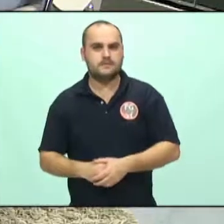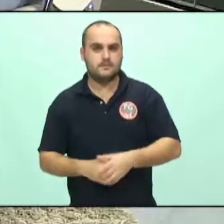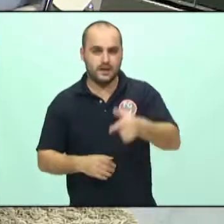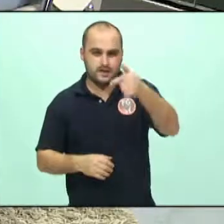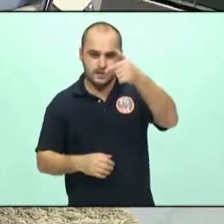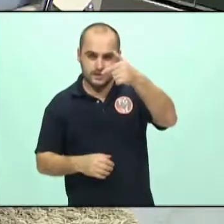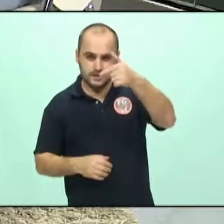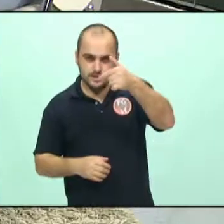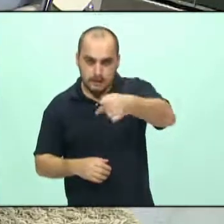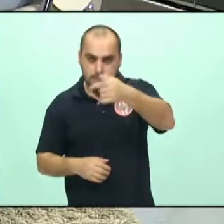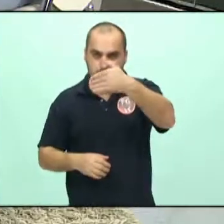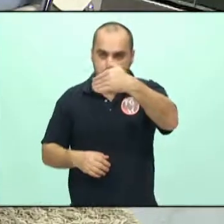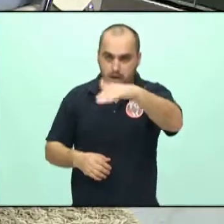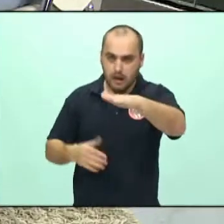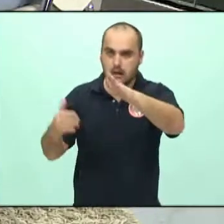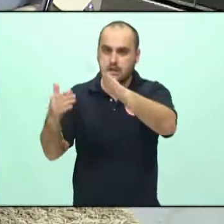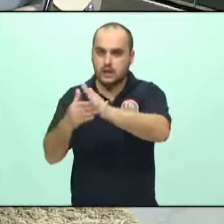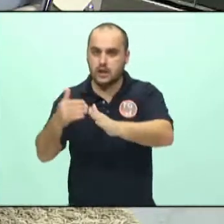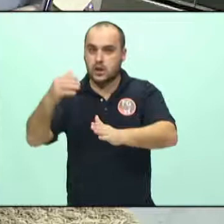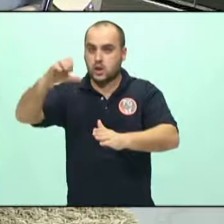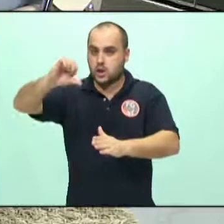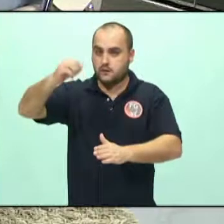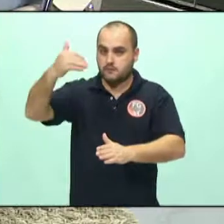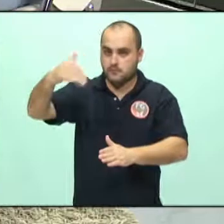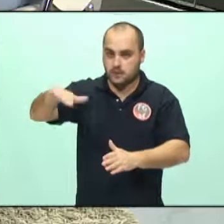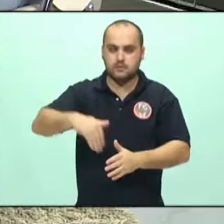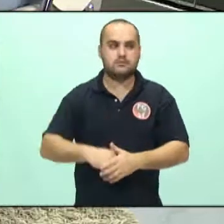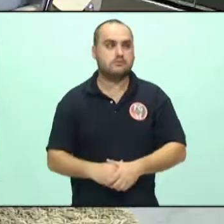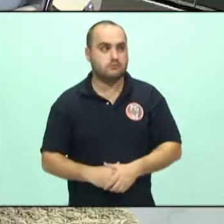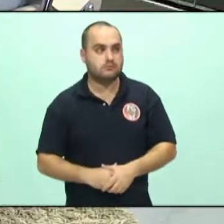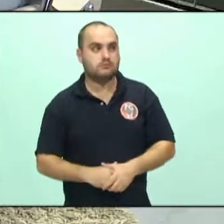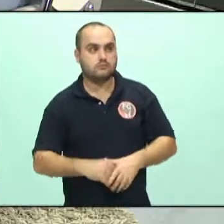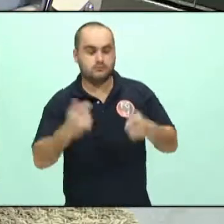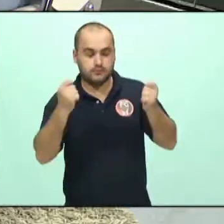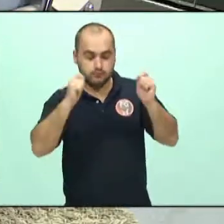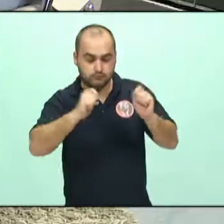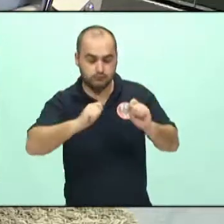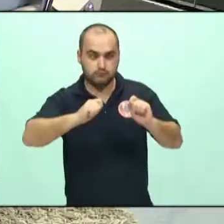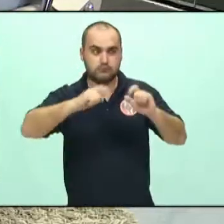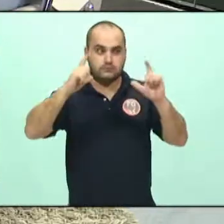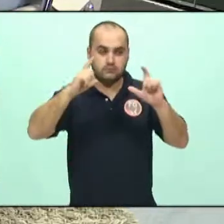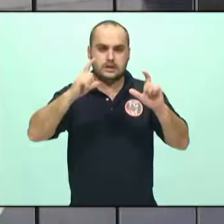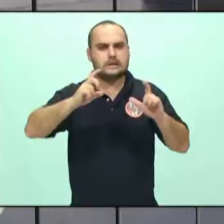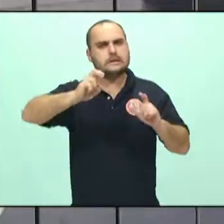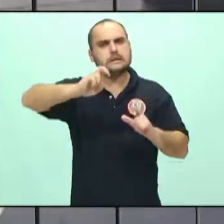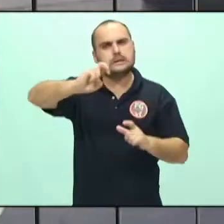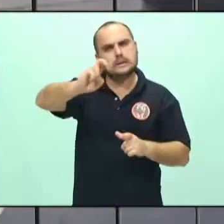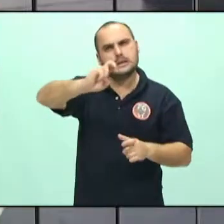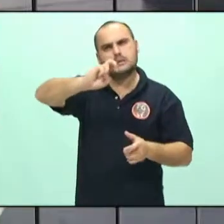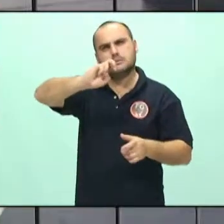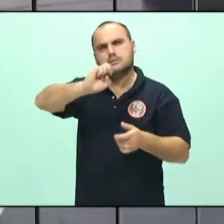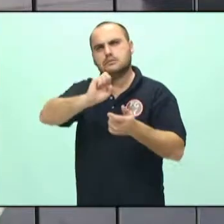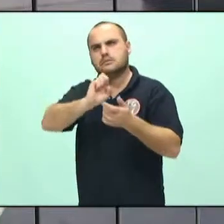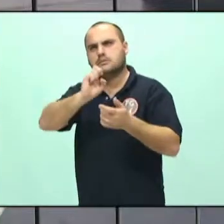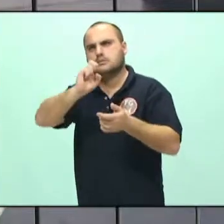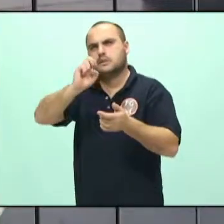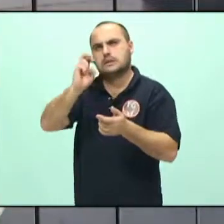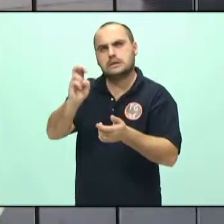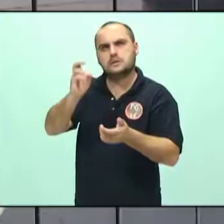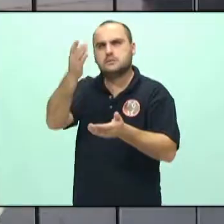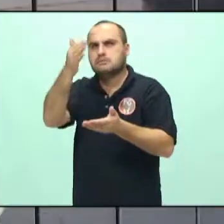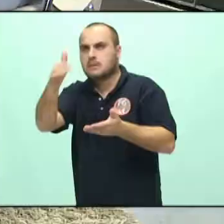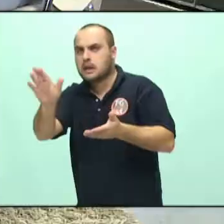9h30. Às 9h30. Isso, são 2 horas de programa. Levanta cedo para fazer a produção toda do 5 programa. 5 horas, 5h30 da manhã eu levanto todos os